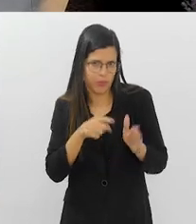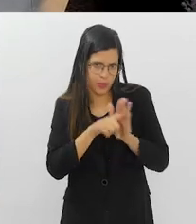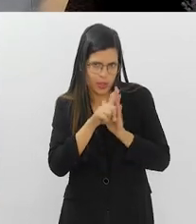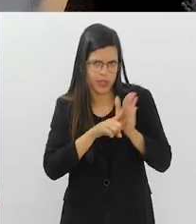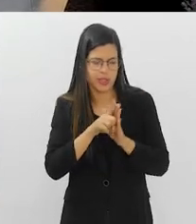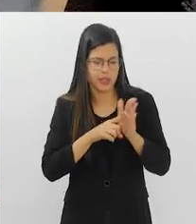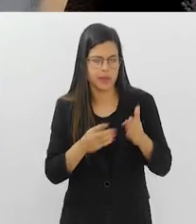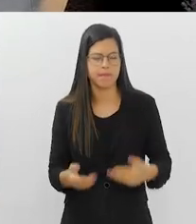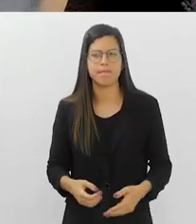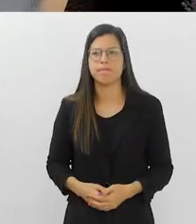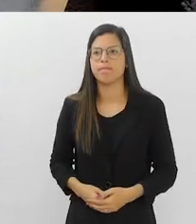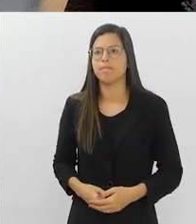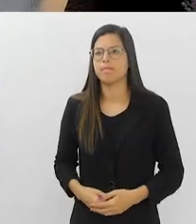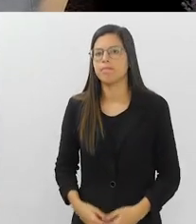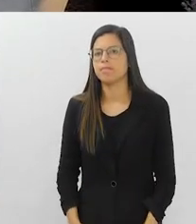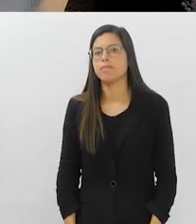trabalho?